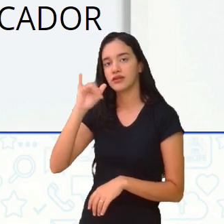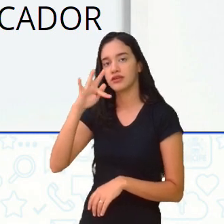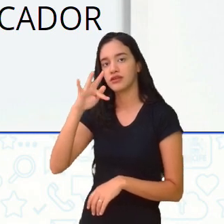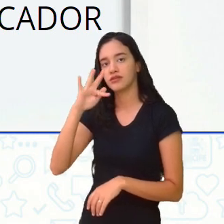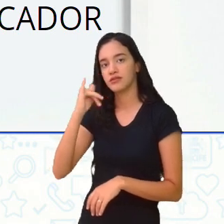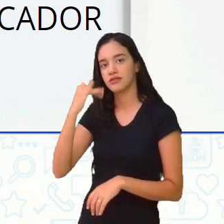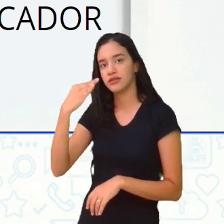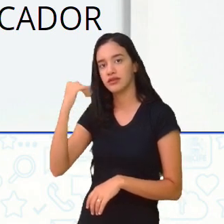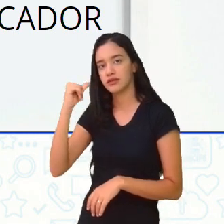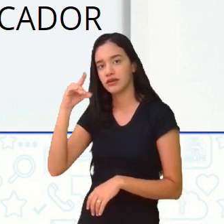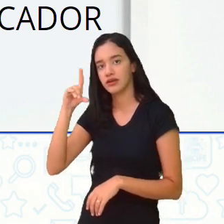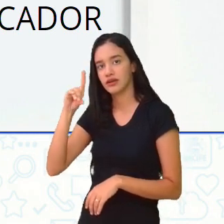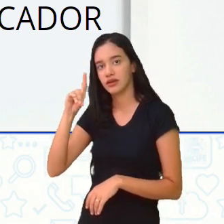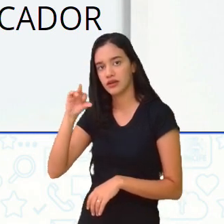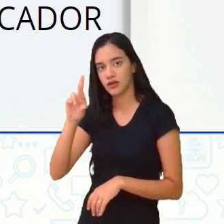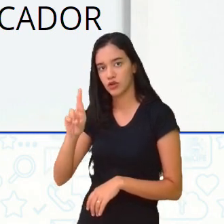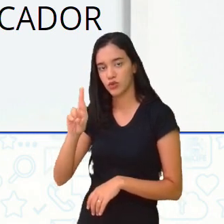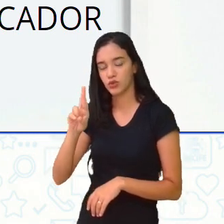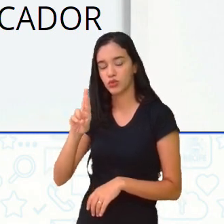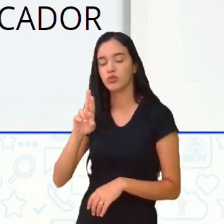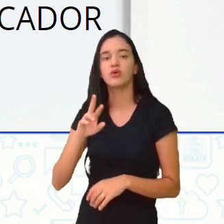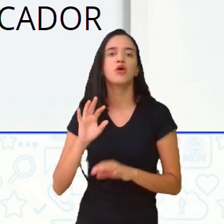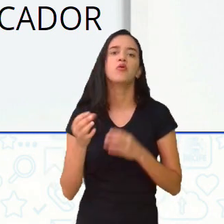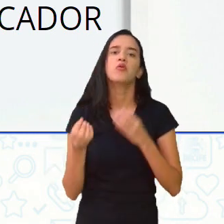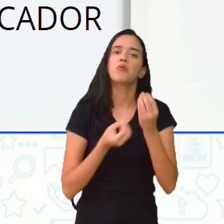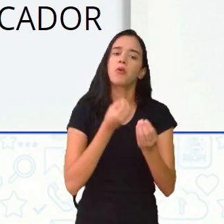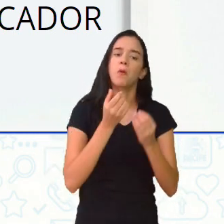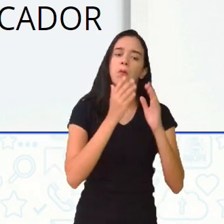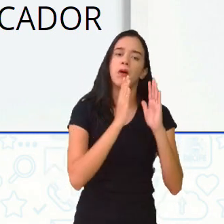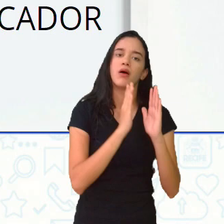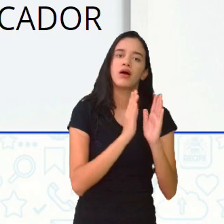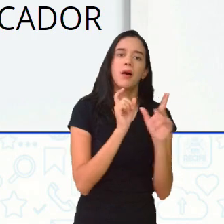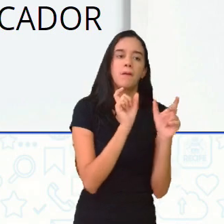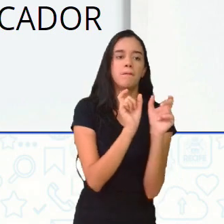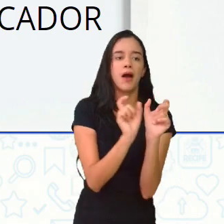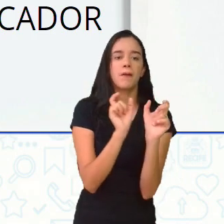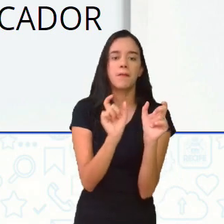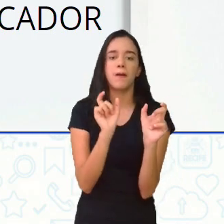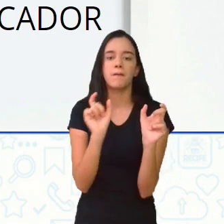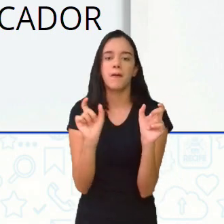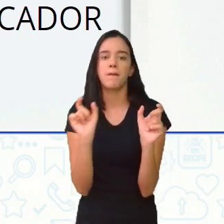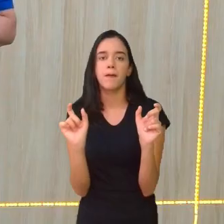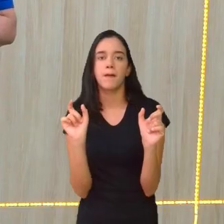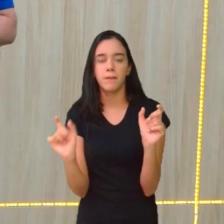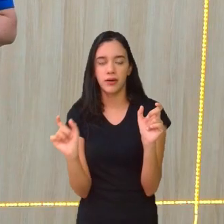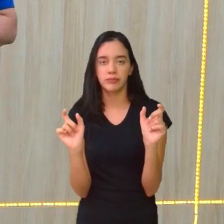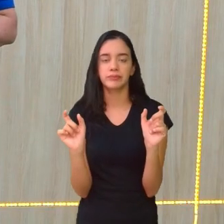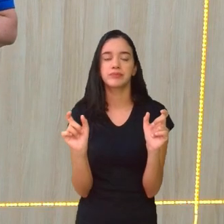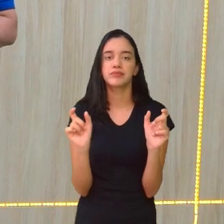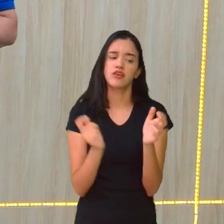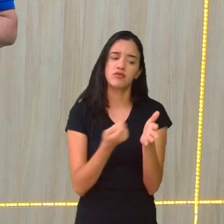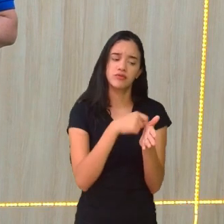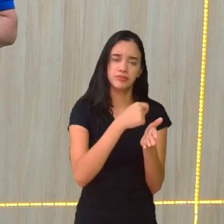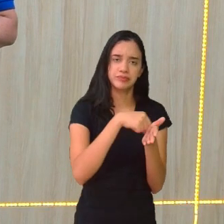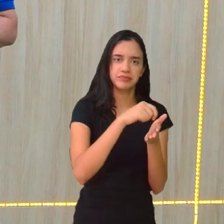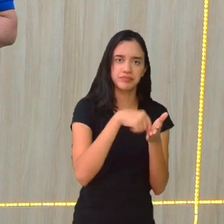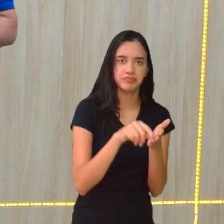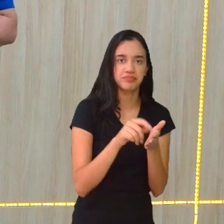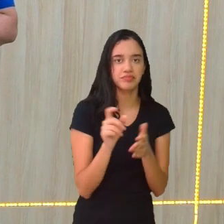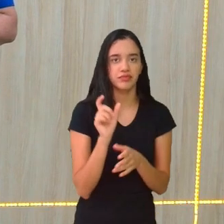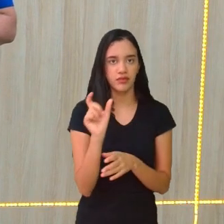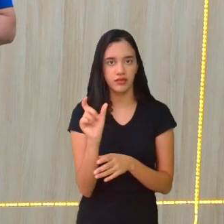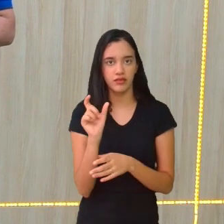for separar aí a palavra liquidificador, como faria? Faça aí no seu caderno, não é? A separação desta